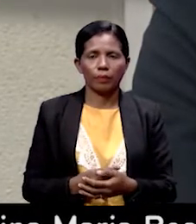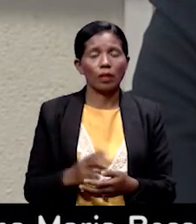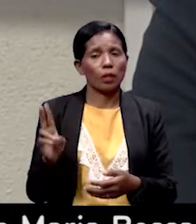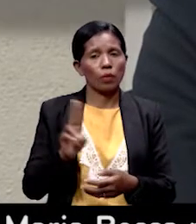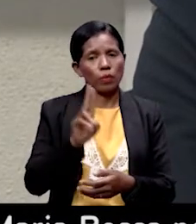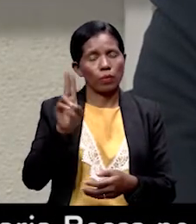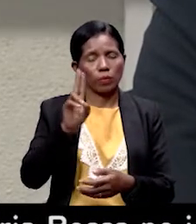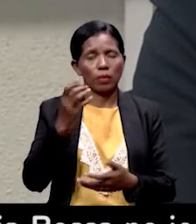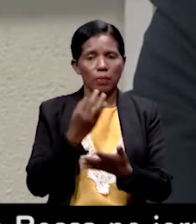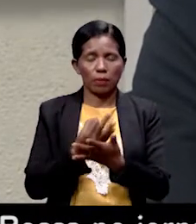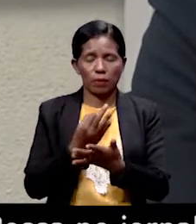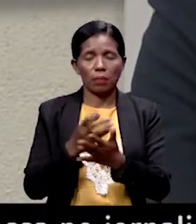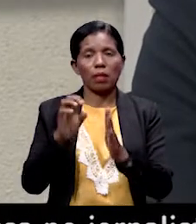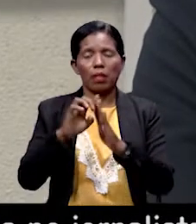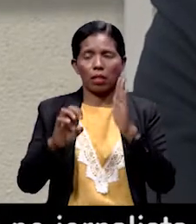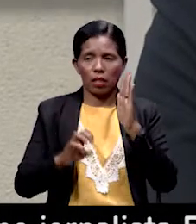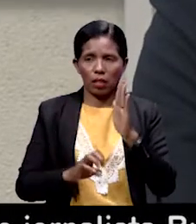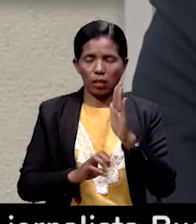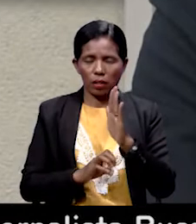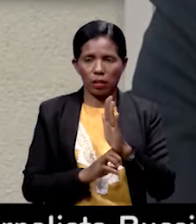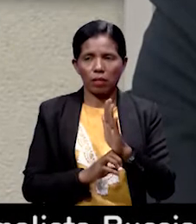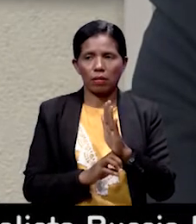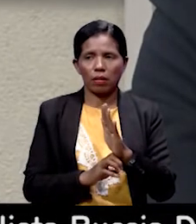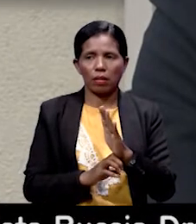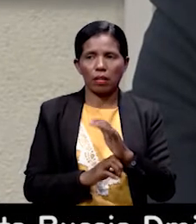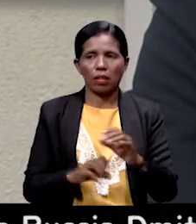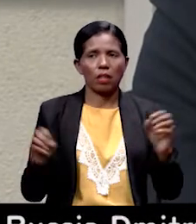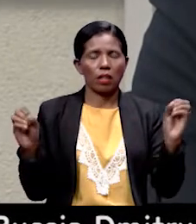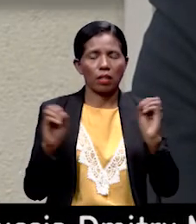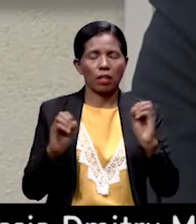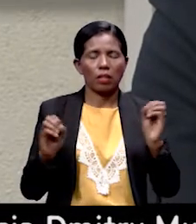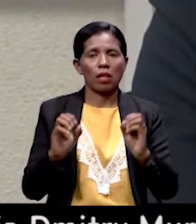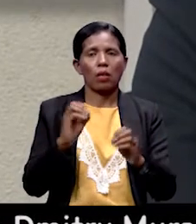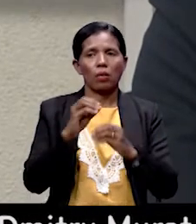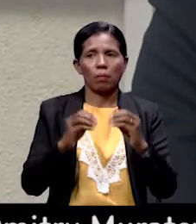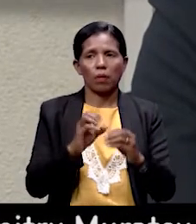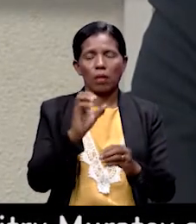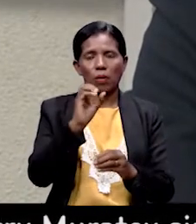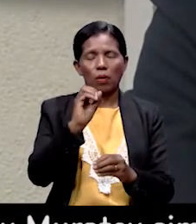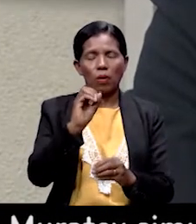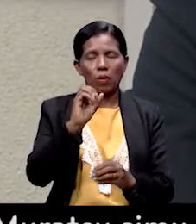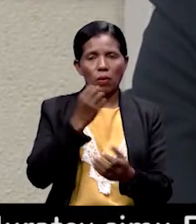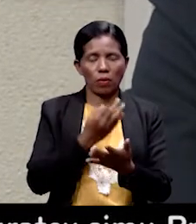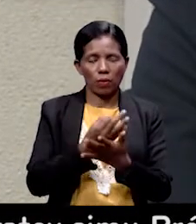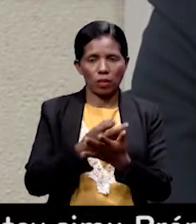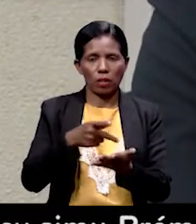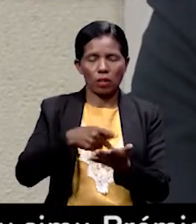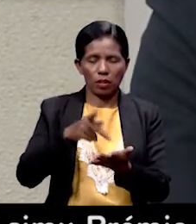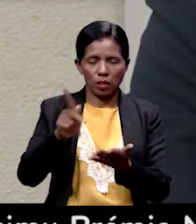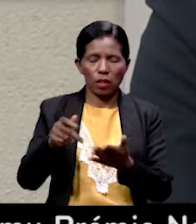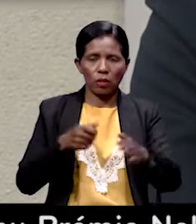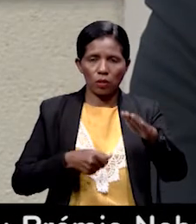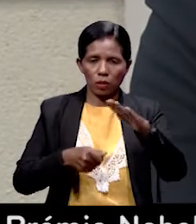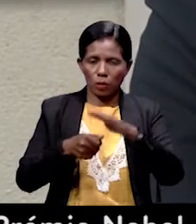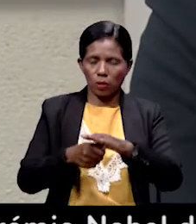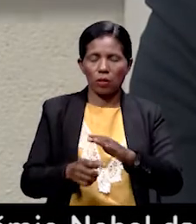Utilização do orçamento do Estado Unido, lei de cabimento orçamental, o pagamento ilegal no